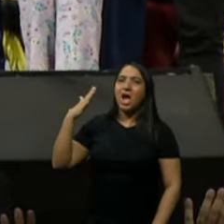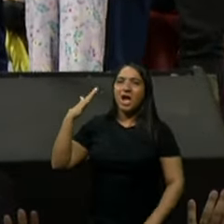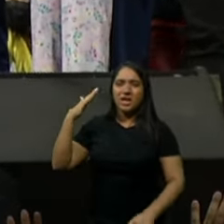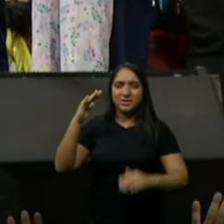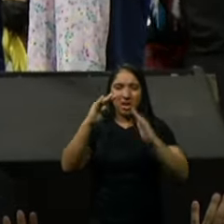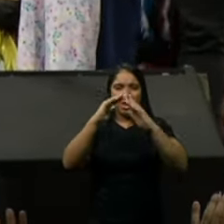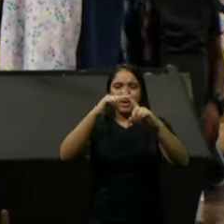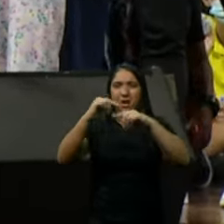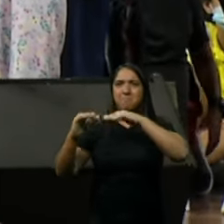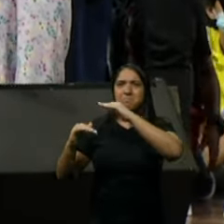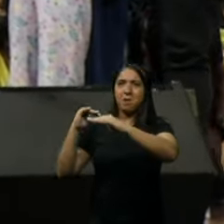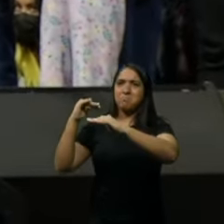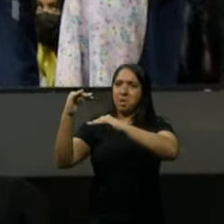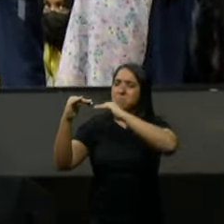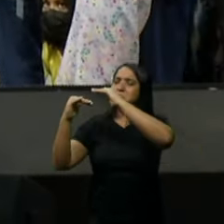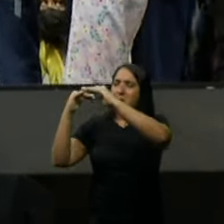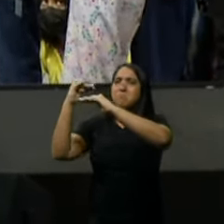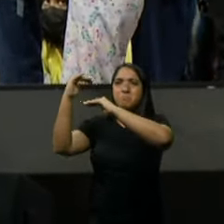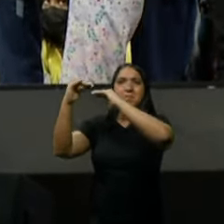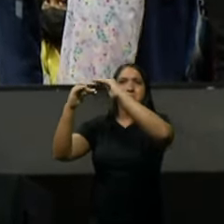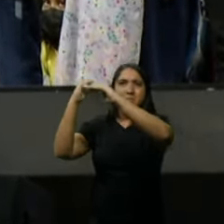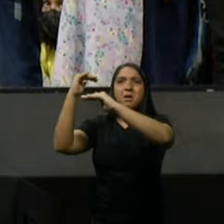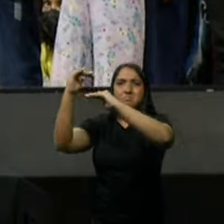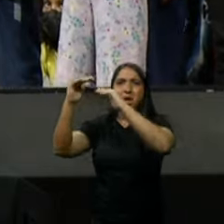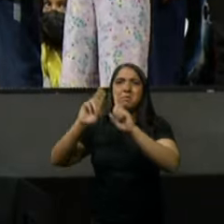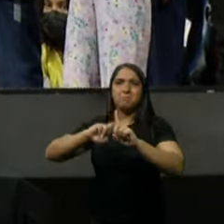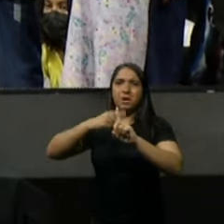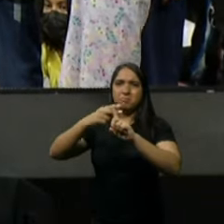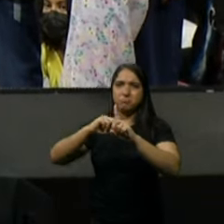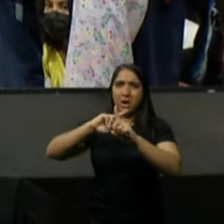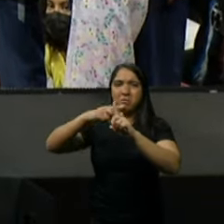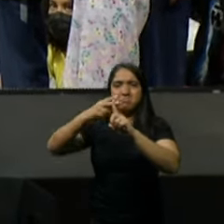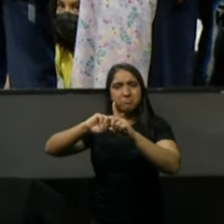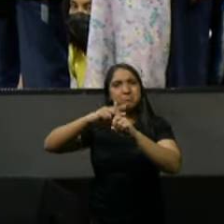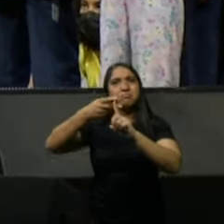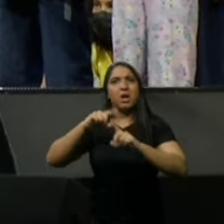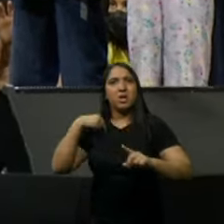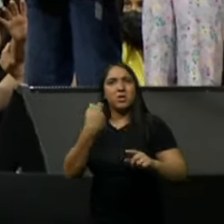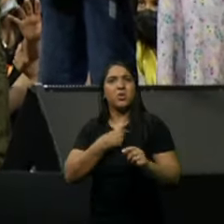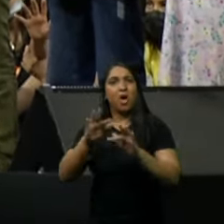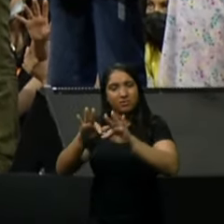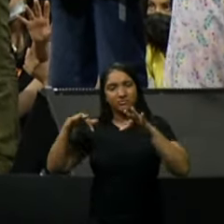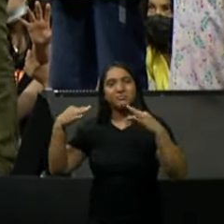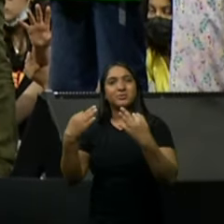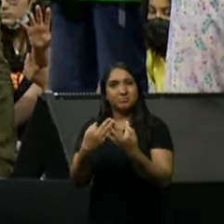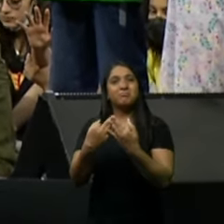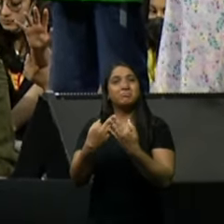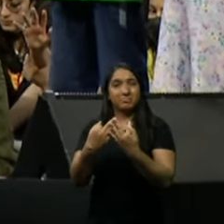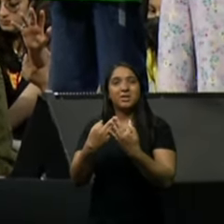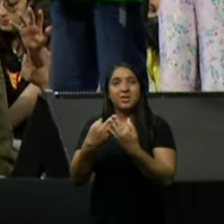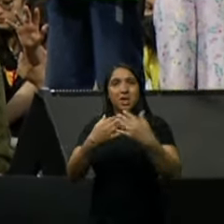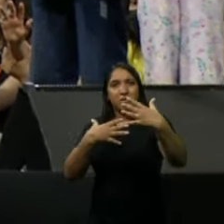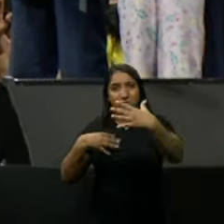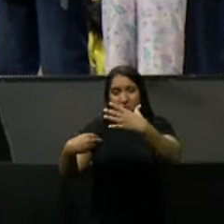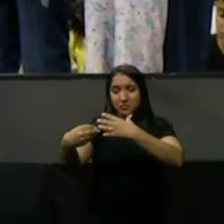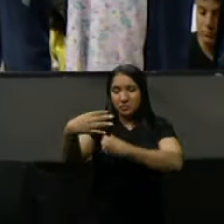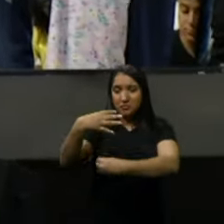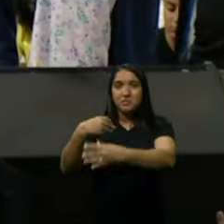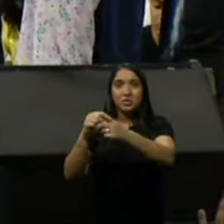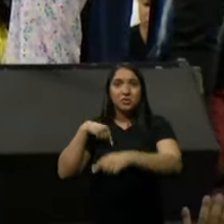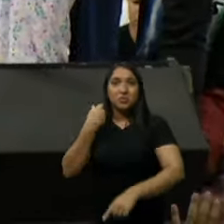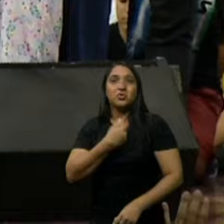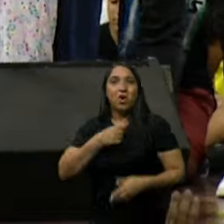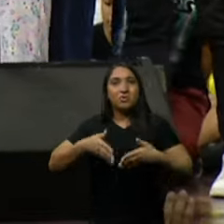a igreja crescendo também por meio da nossa multiplicação das nossas famílias se expandindo dos filhos dos nossos